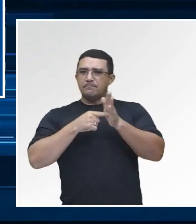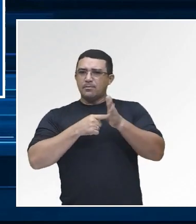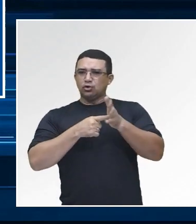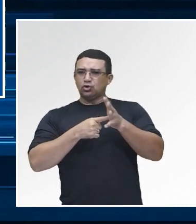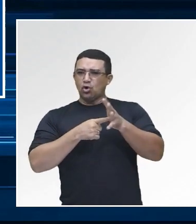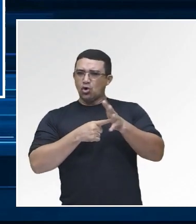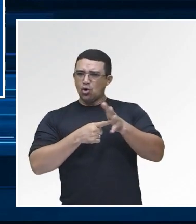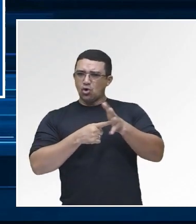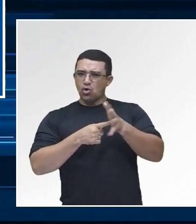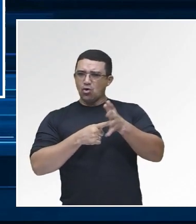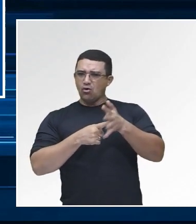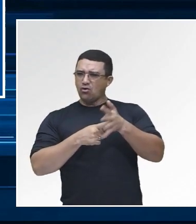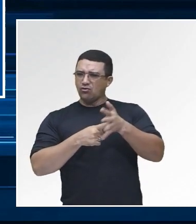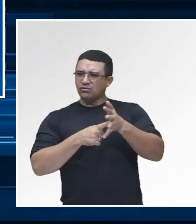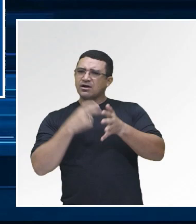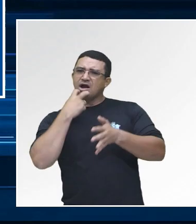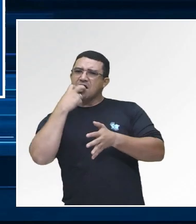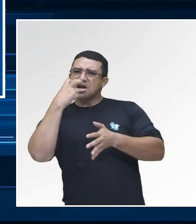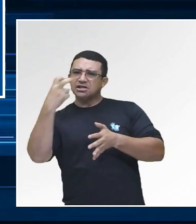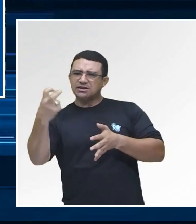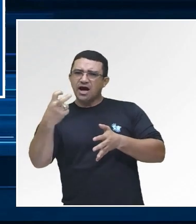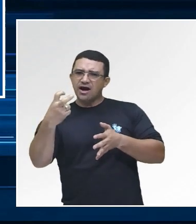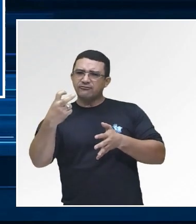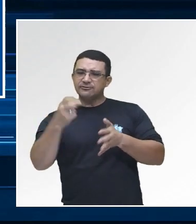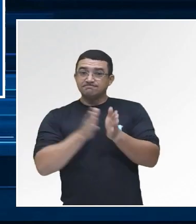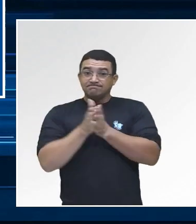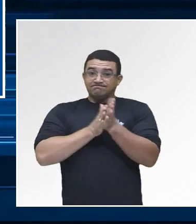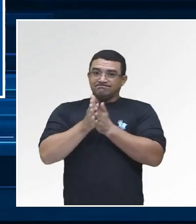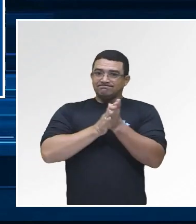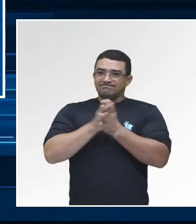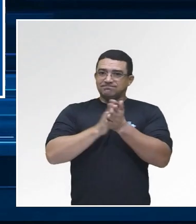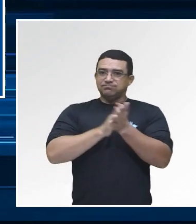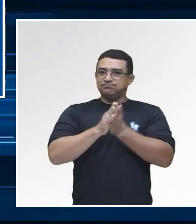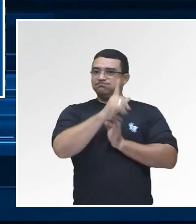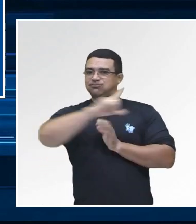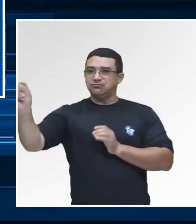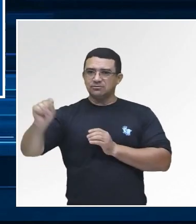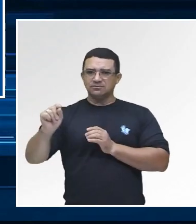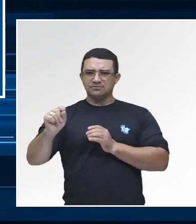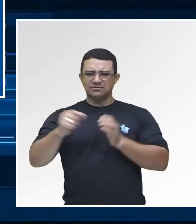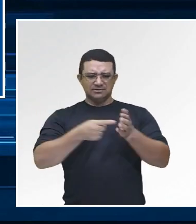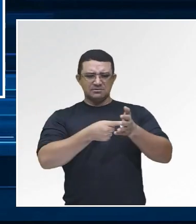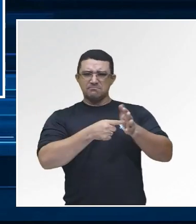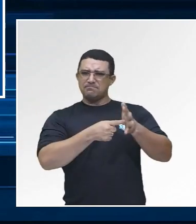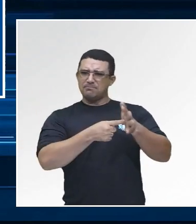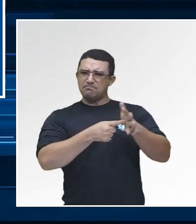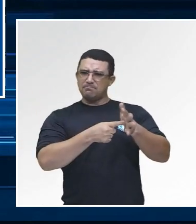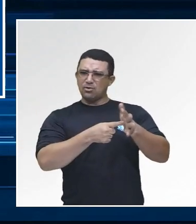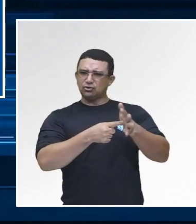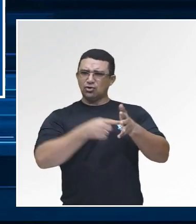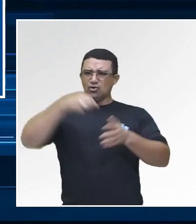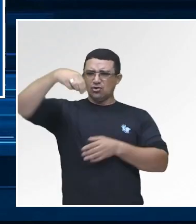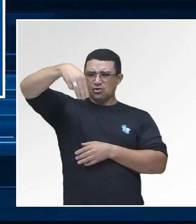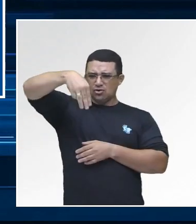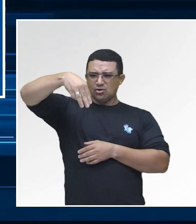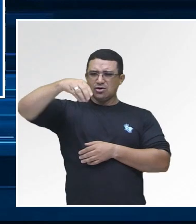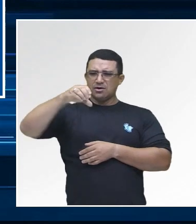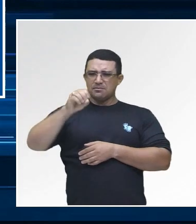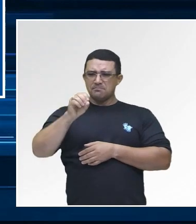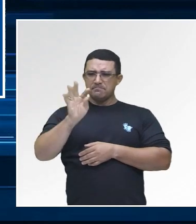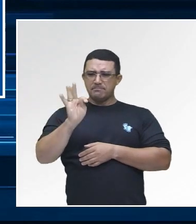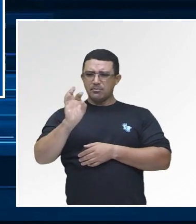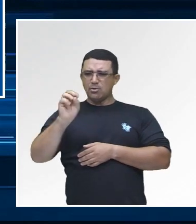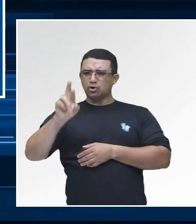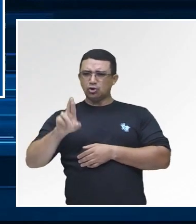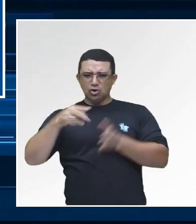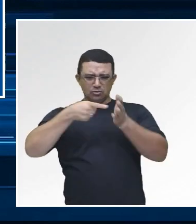gritavam ansiosos pela largada. Motores não gritam, né? Mas aí a gente colocou uma característica